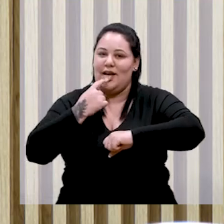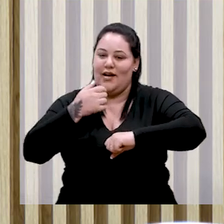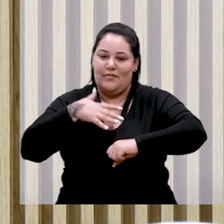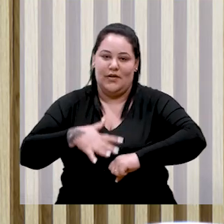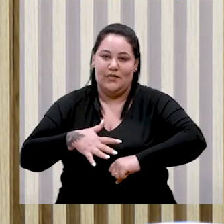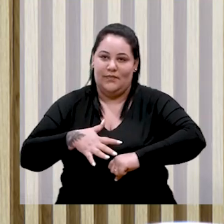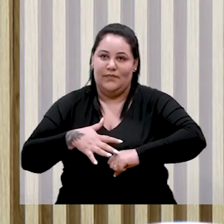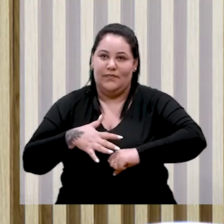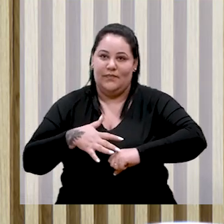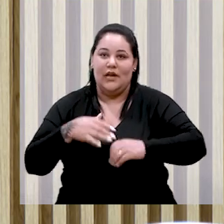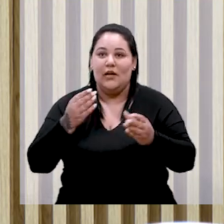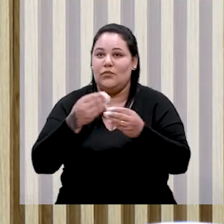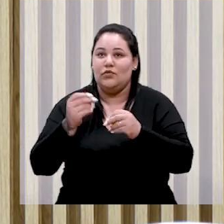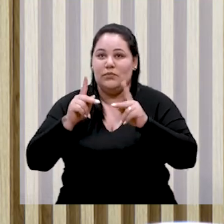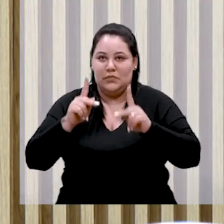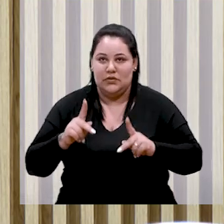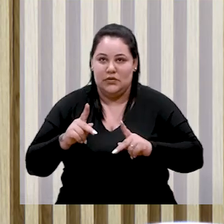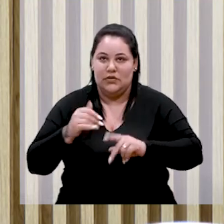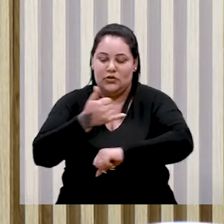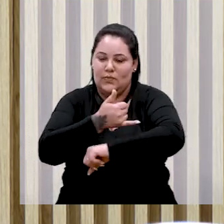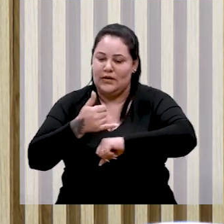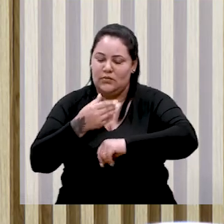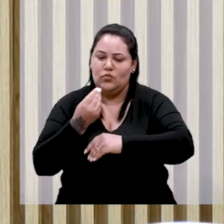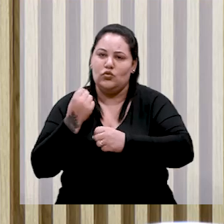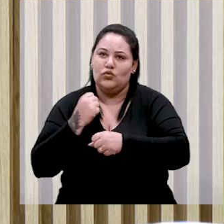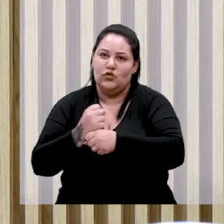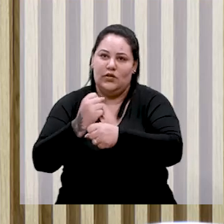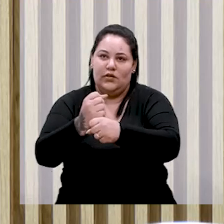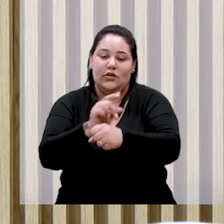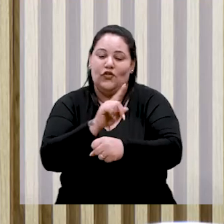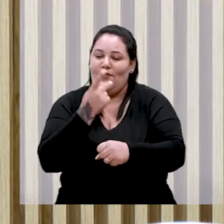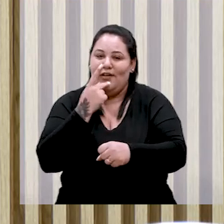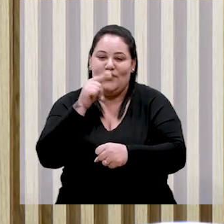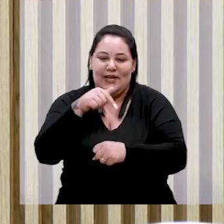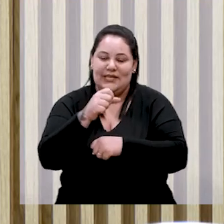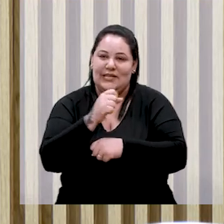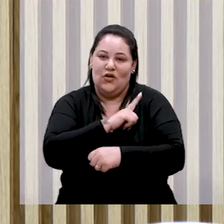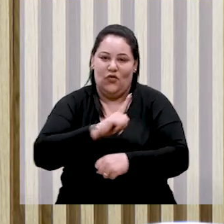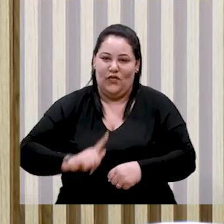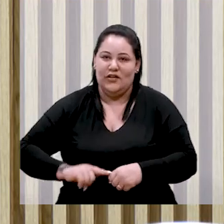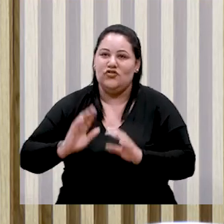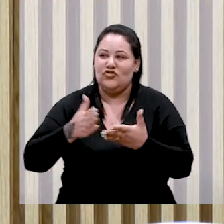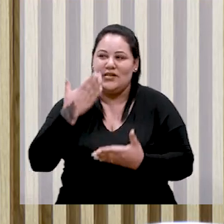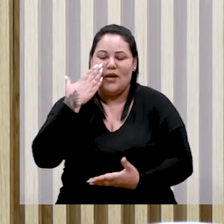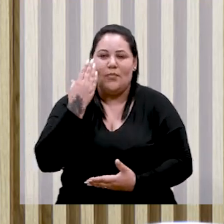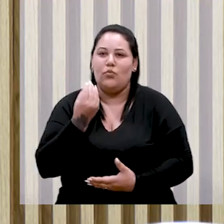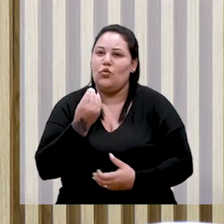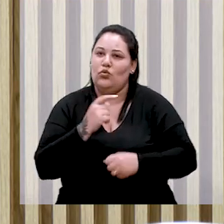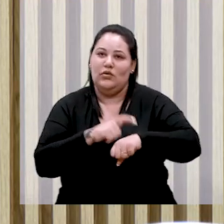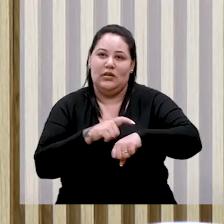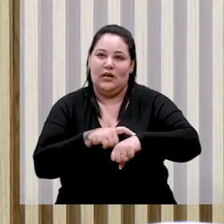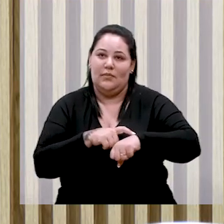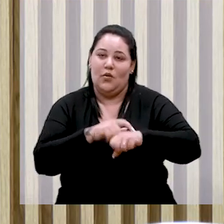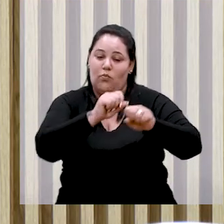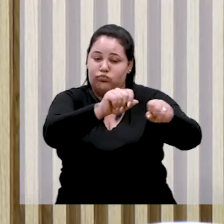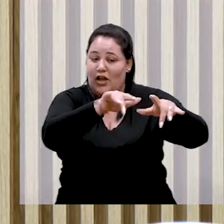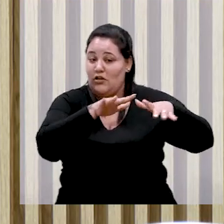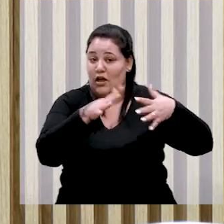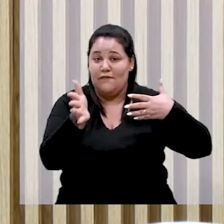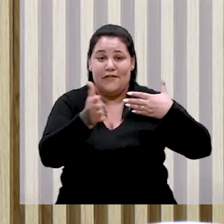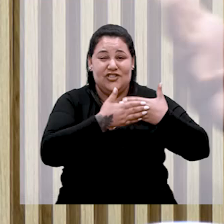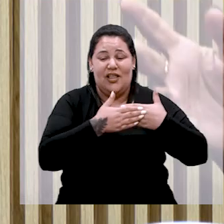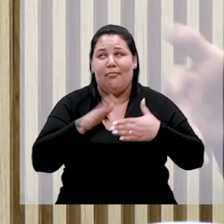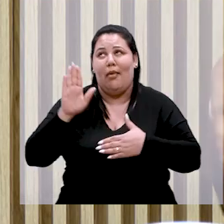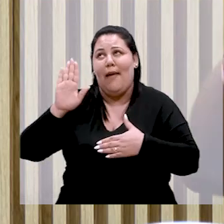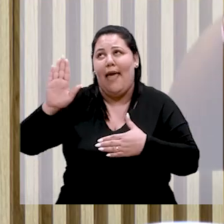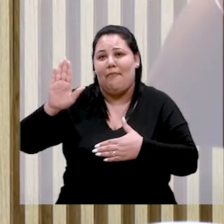como muitas pessoas, a gente passava por ali por muitos anos, a gente não está falando desse governo, a gente sabe há quanto tempo, inclusive que o auditório estava lá fechado, né,